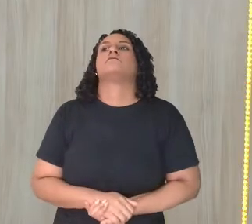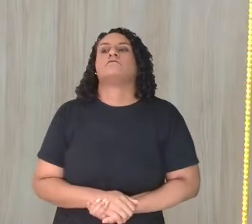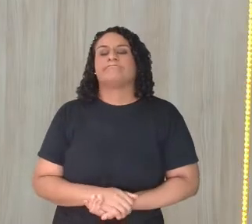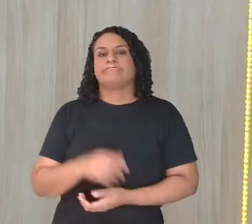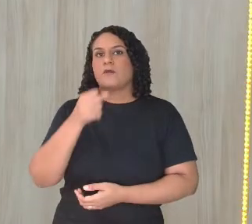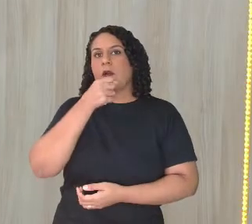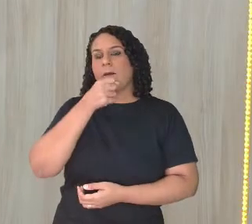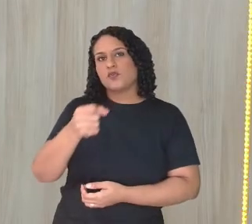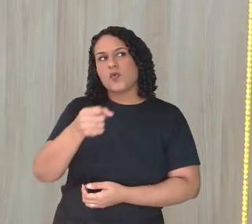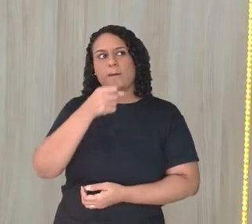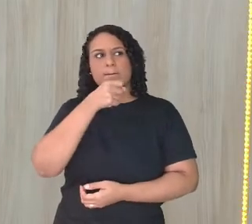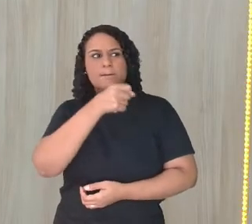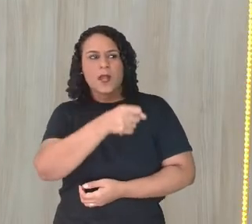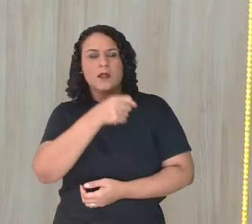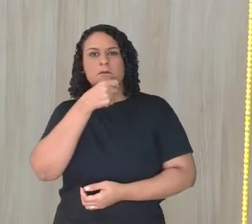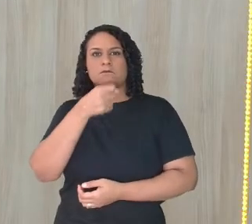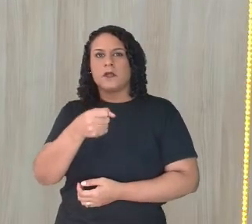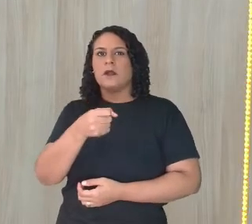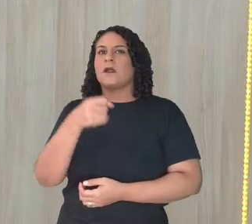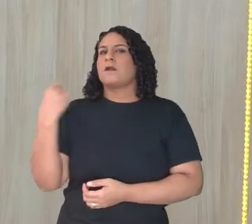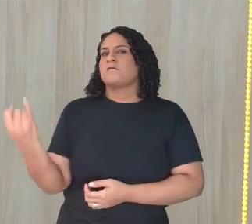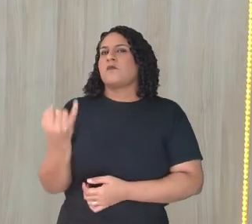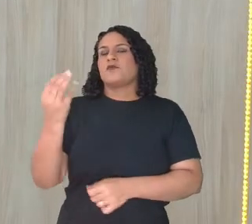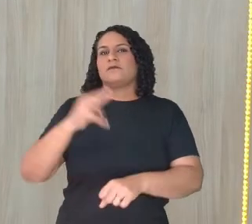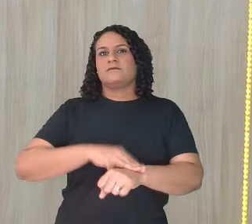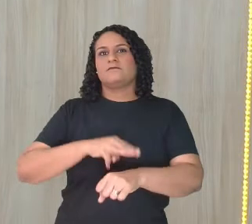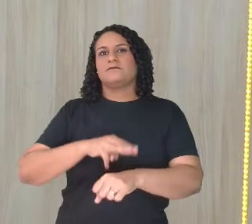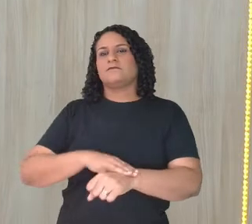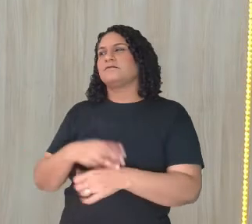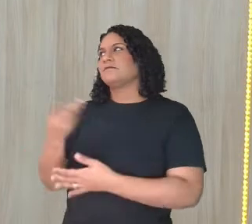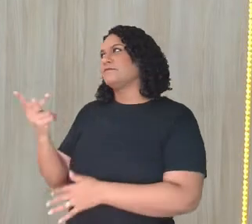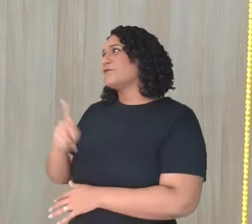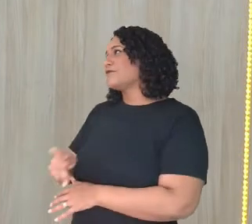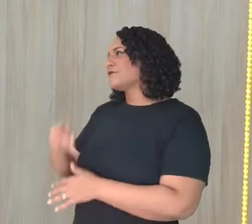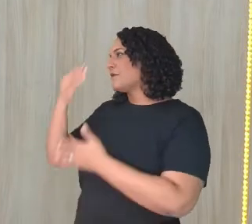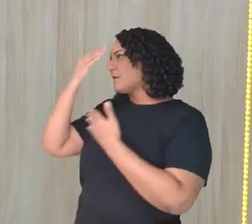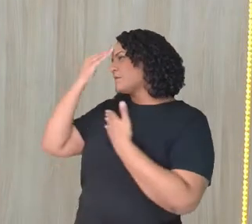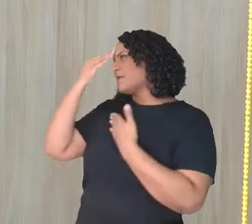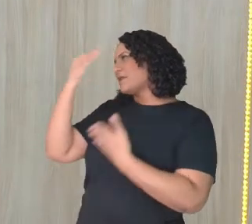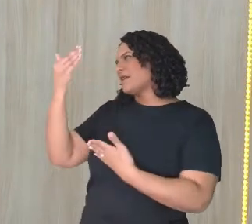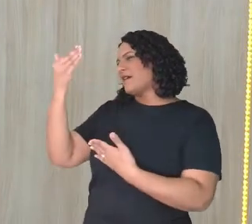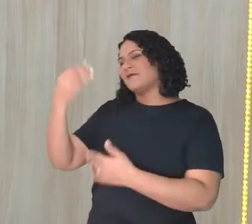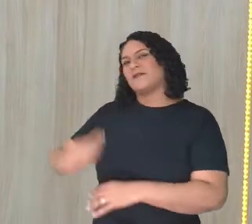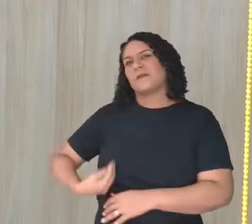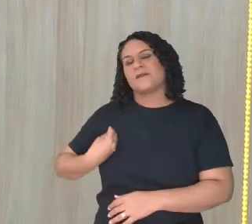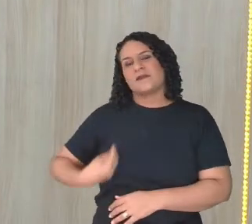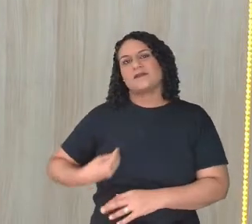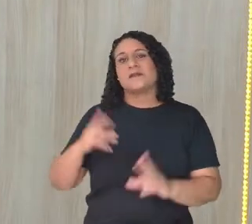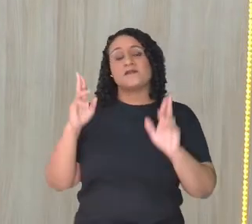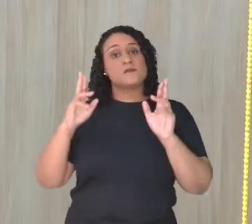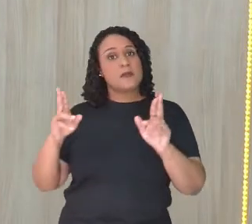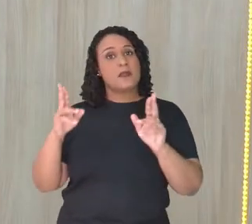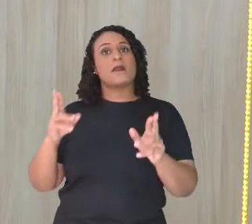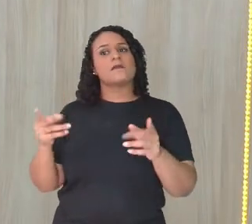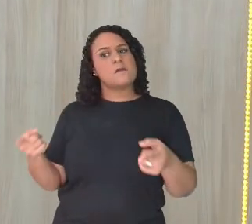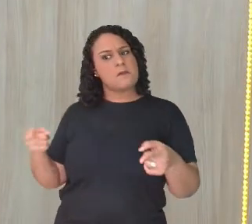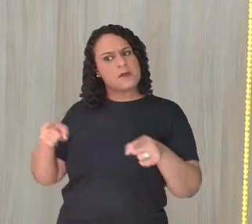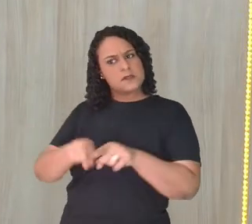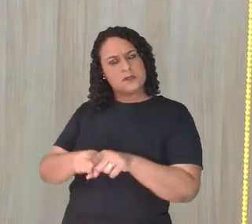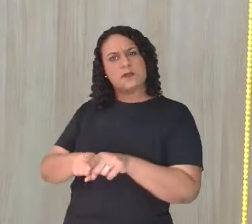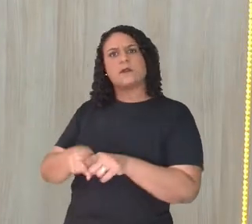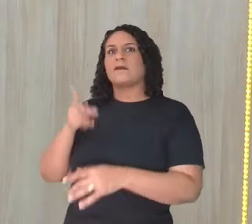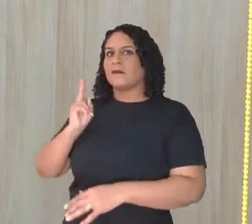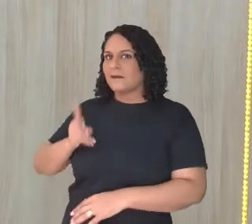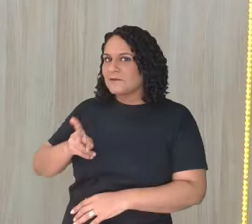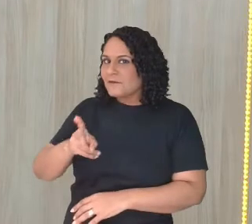importante nesse momento. Professora Camille, quero agradecer imensamente a participação. Espero tê-la novamente aqui com minha